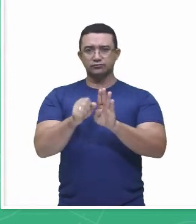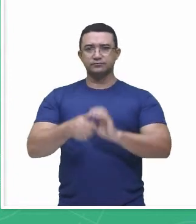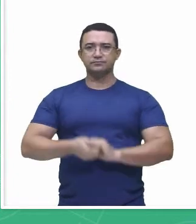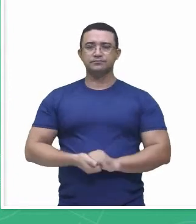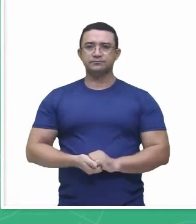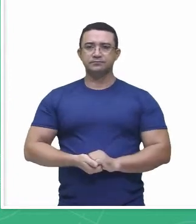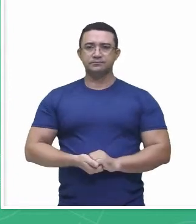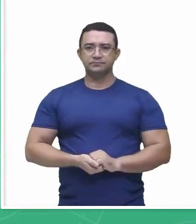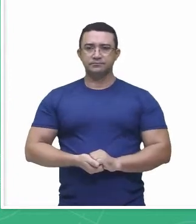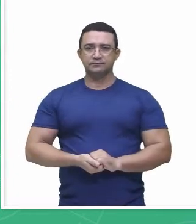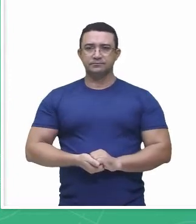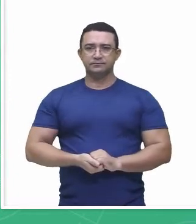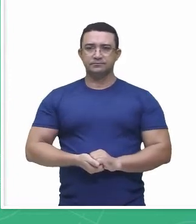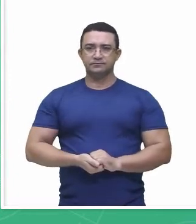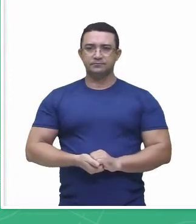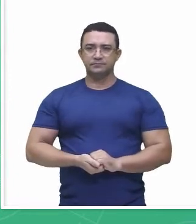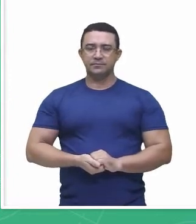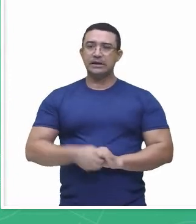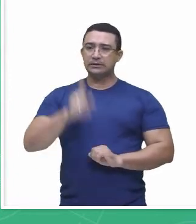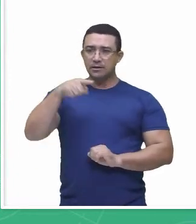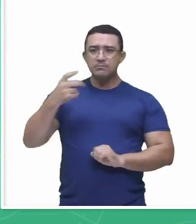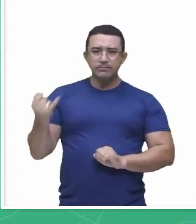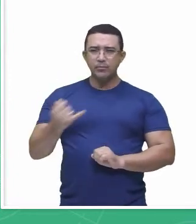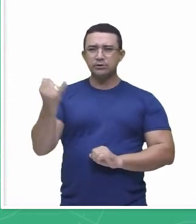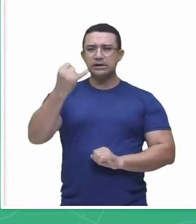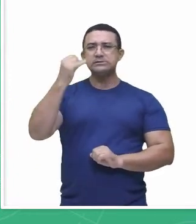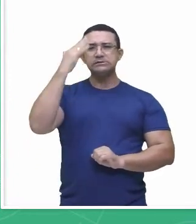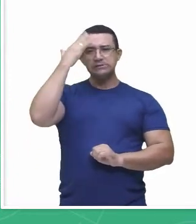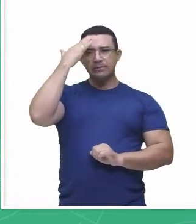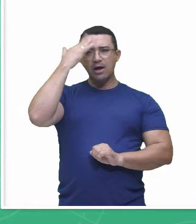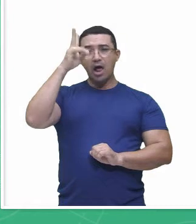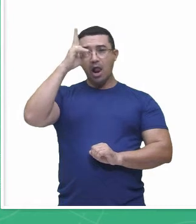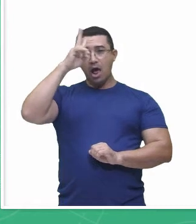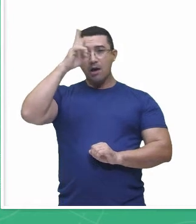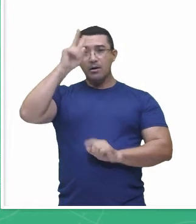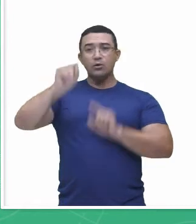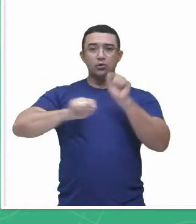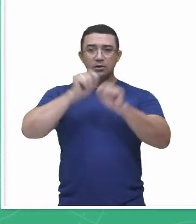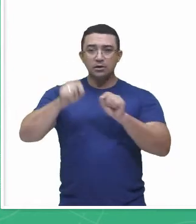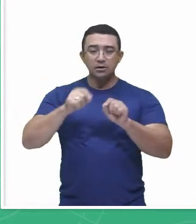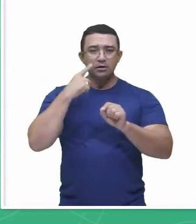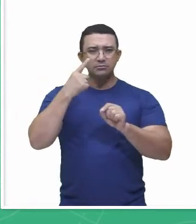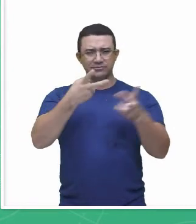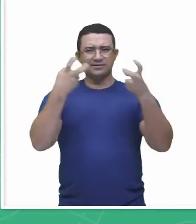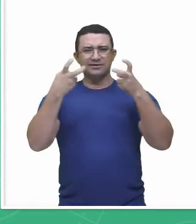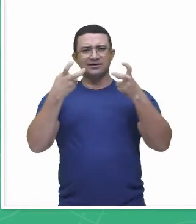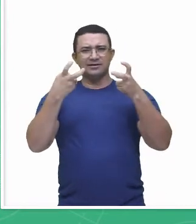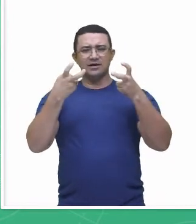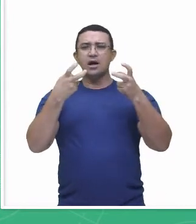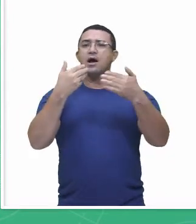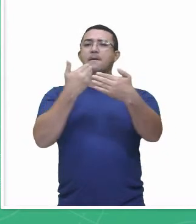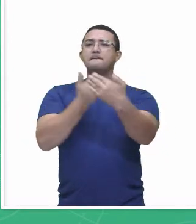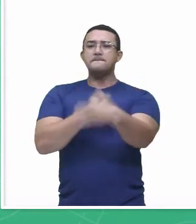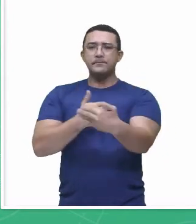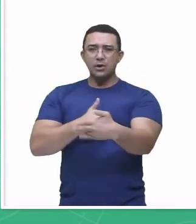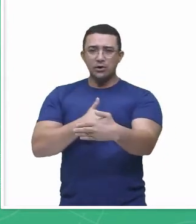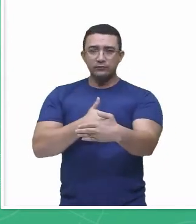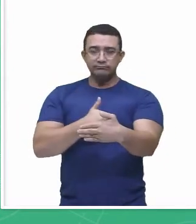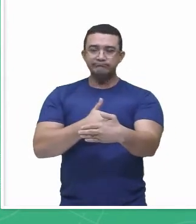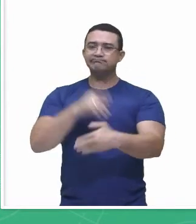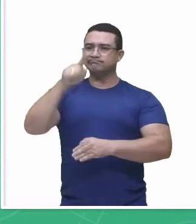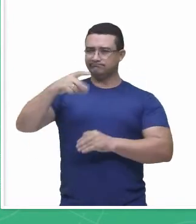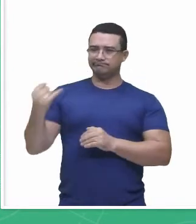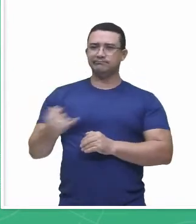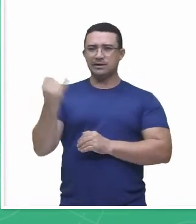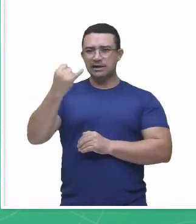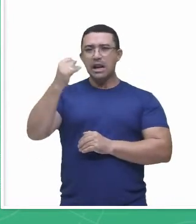beautiful. Nessa questão, gente, é importante lembrar o seguinte. Quando vocês depararem em provas, por exemplo, em questões como essa, é importante se